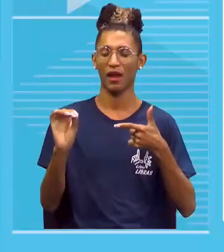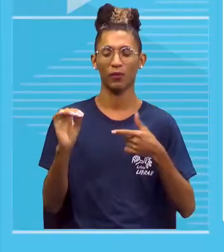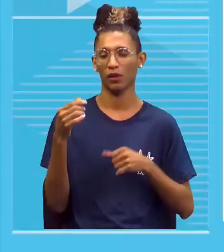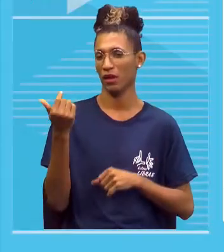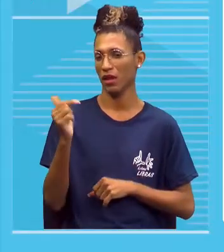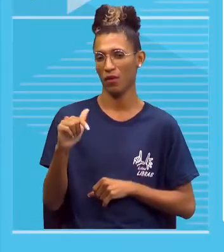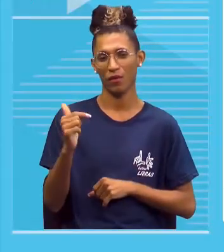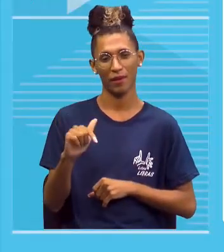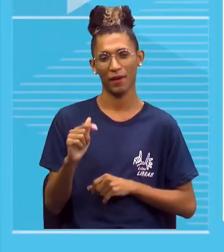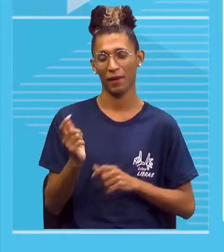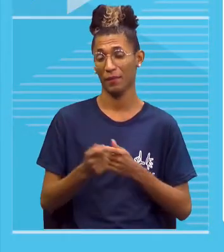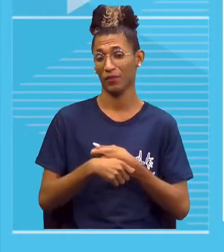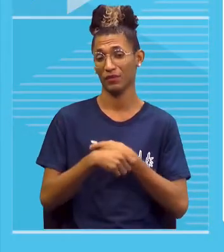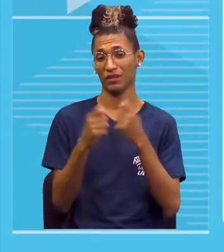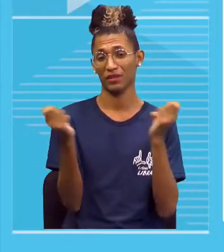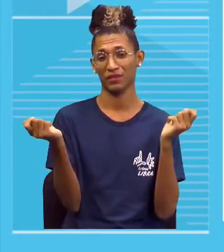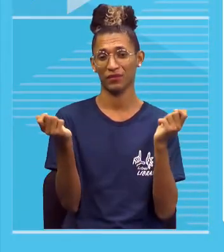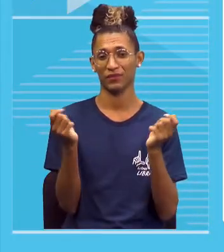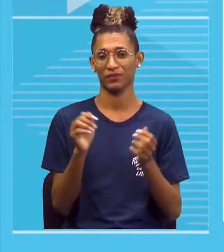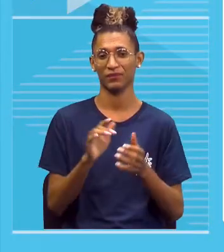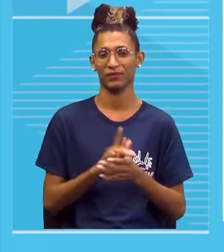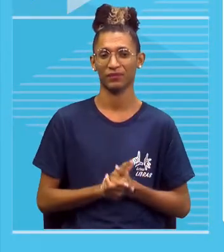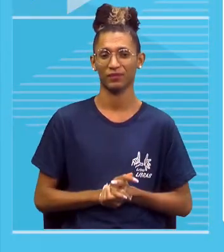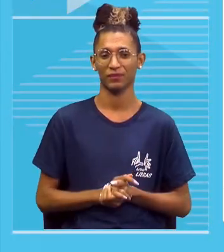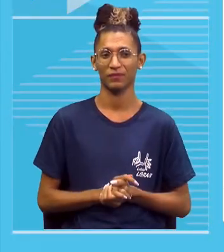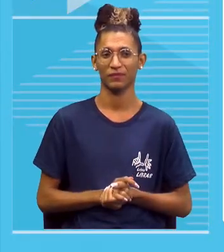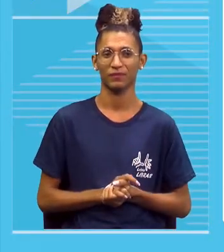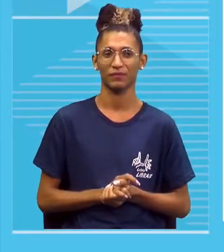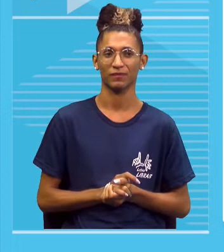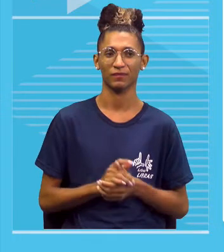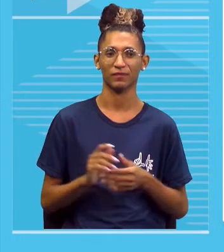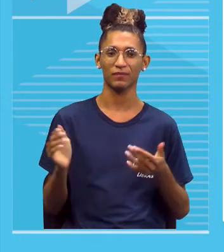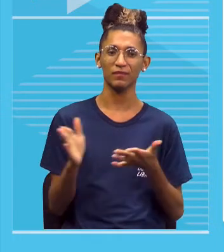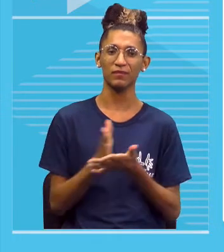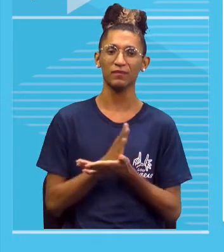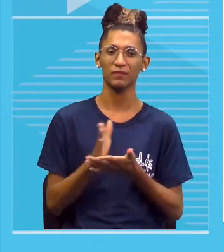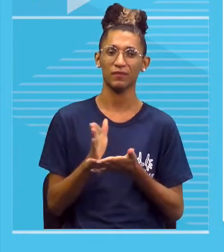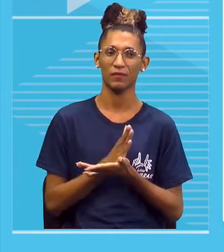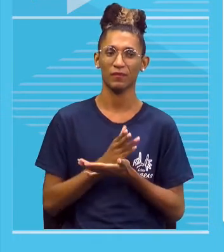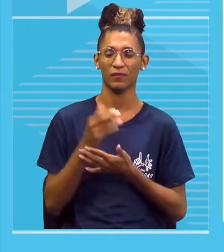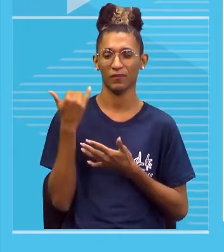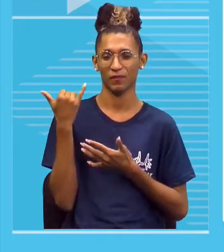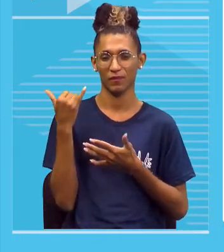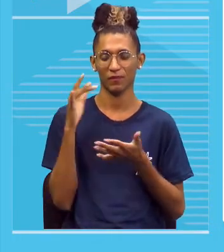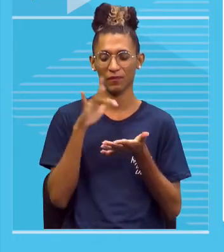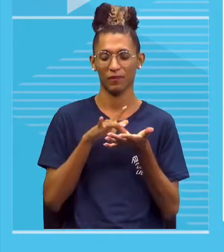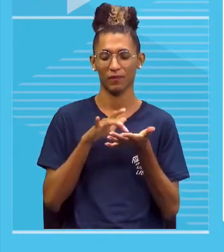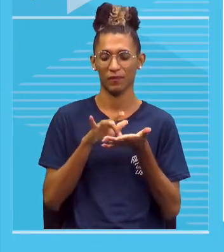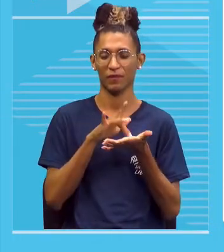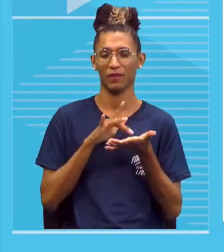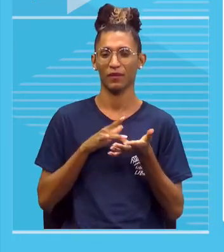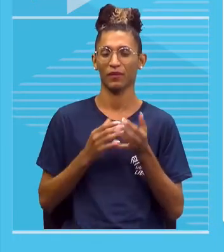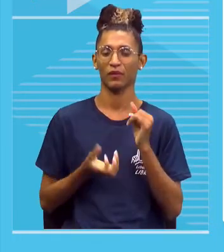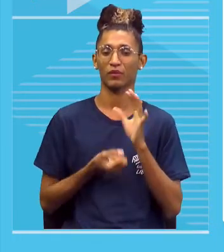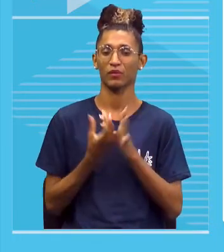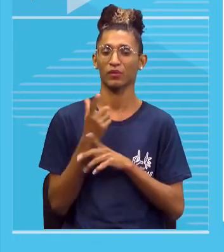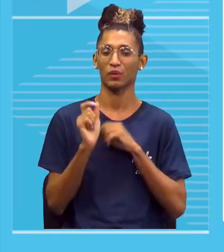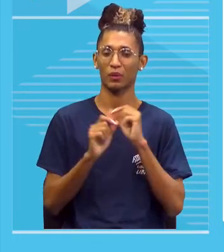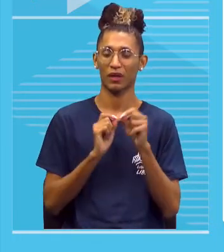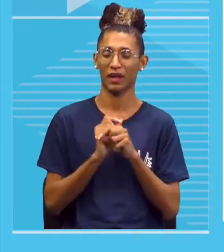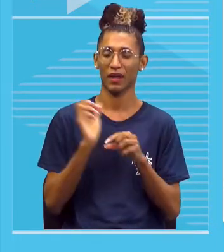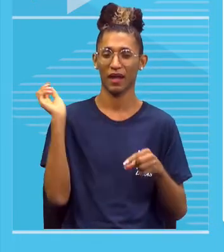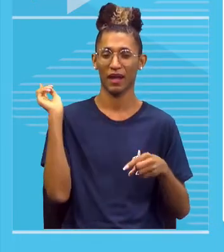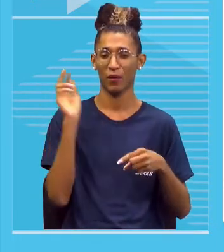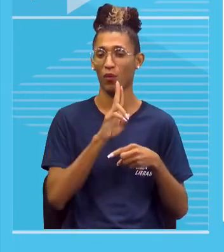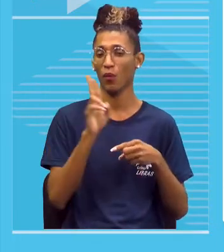certo beleza isso é indeterminado em algumas calculadoras aparece assim erro nem algumas calculadoras